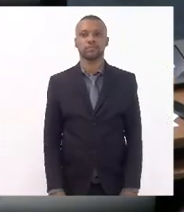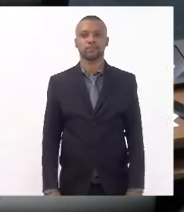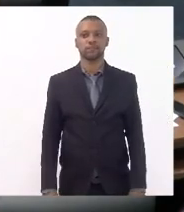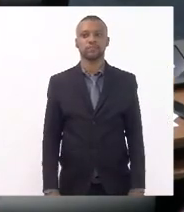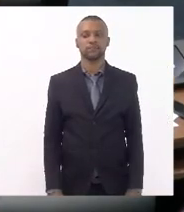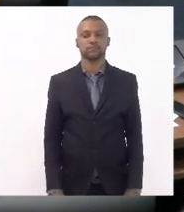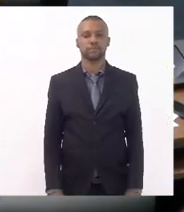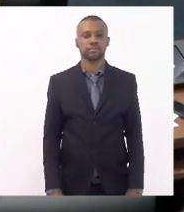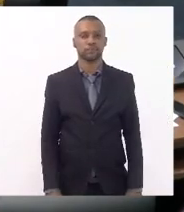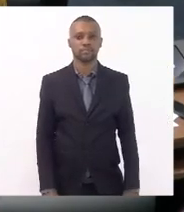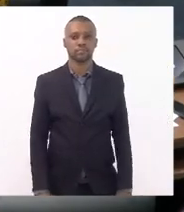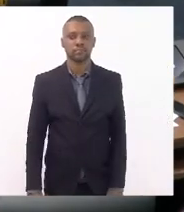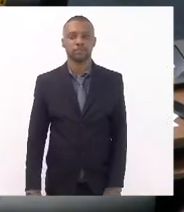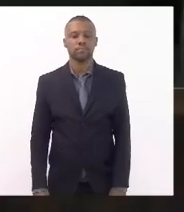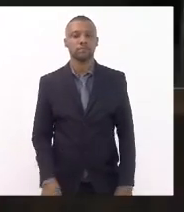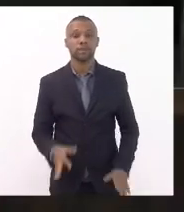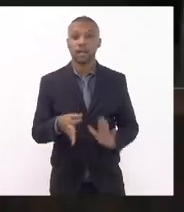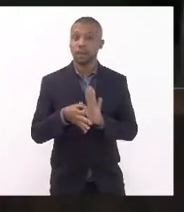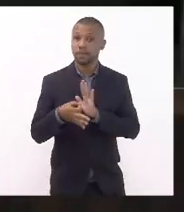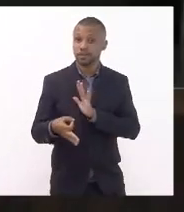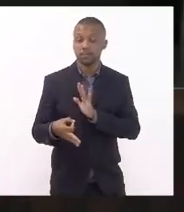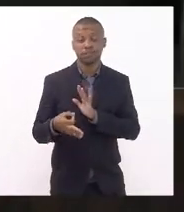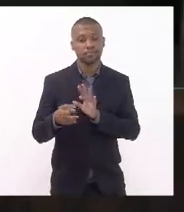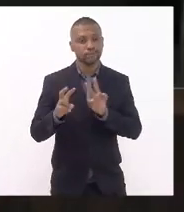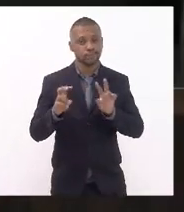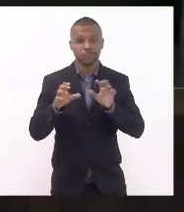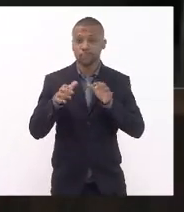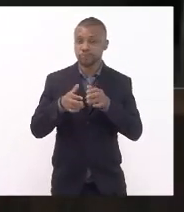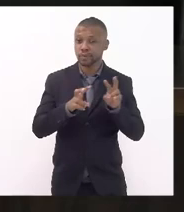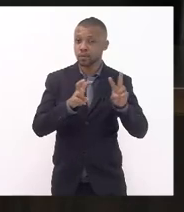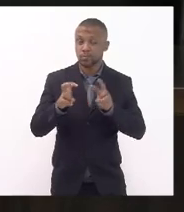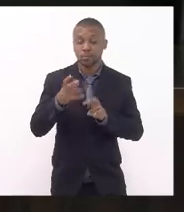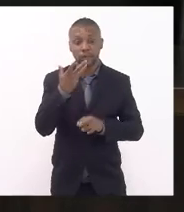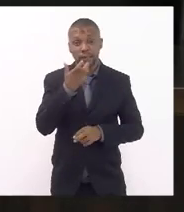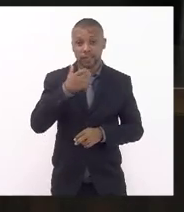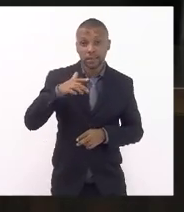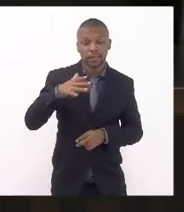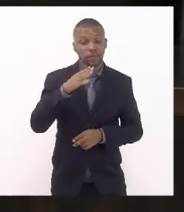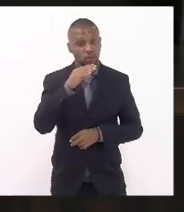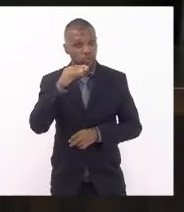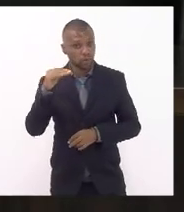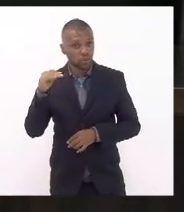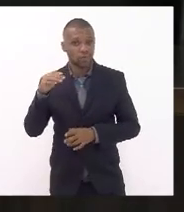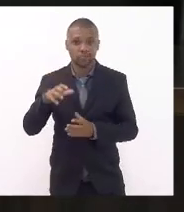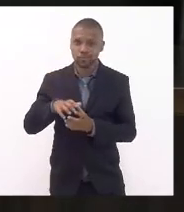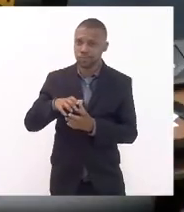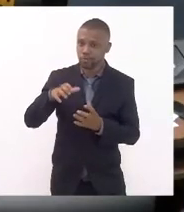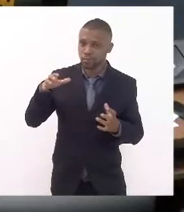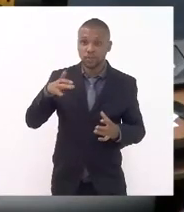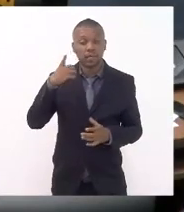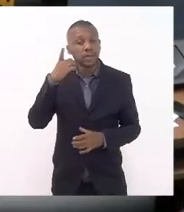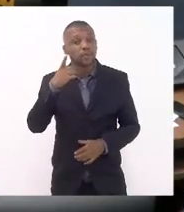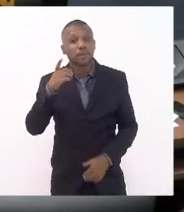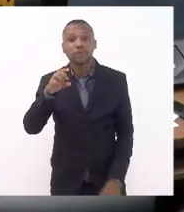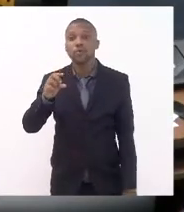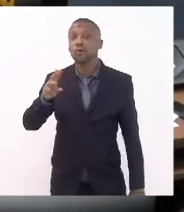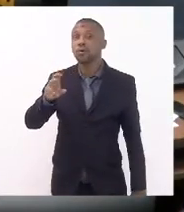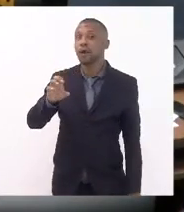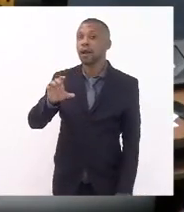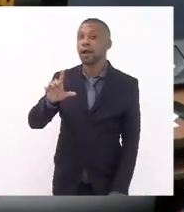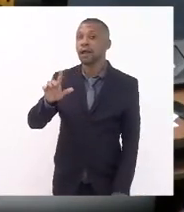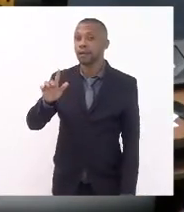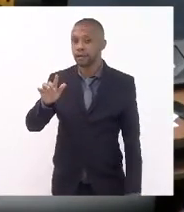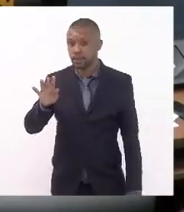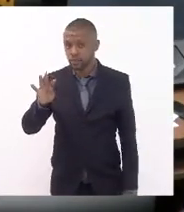Para emitir parecer pela Comissão de Assunto da Criança, do Adolescente e do Idoso, deputado Wellington José. Deputado Wellington